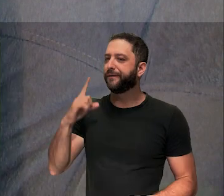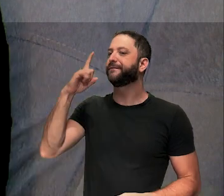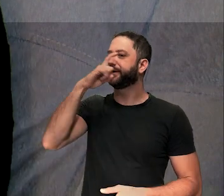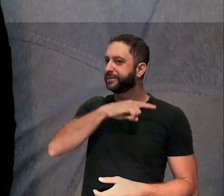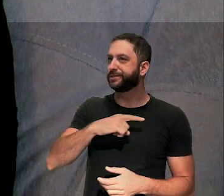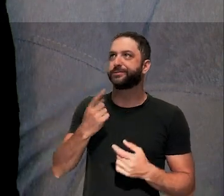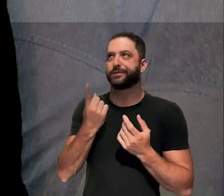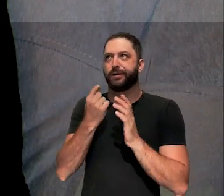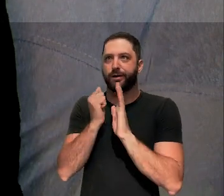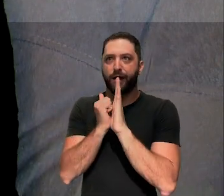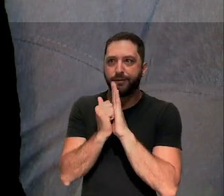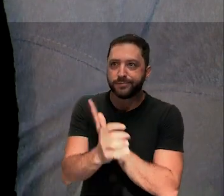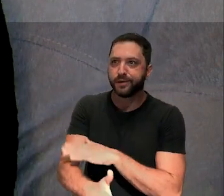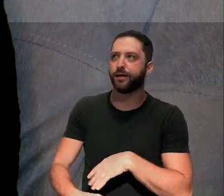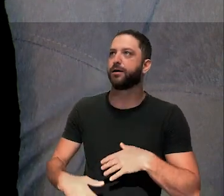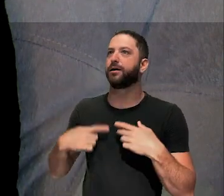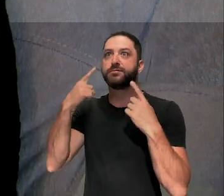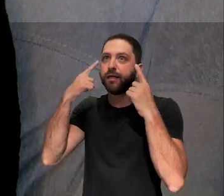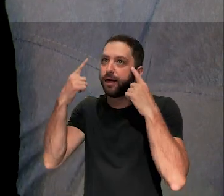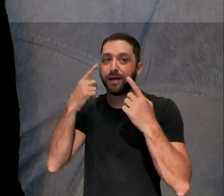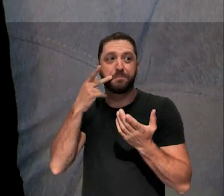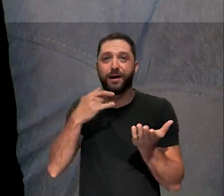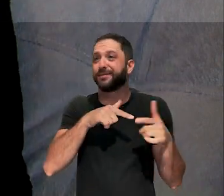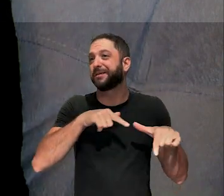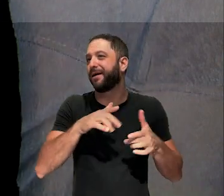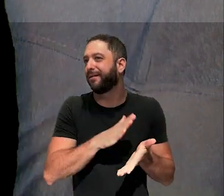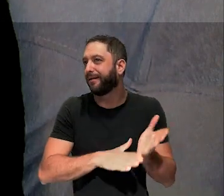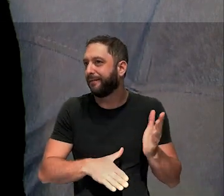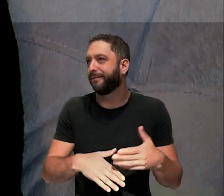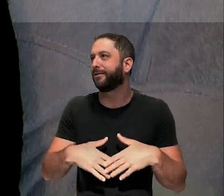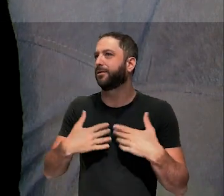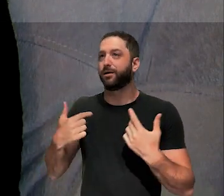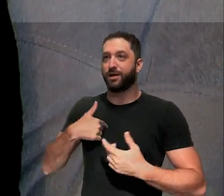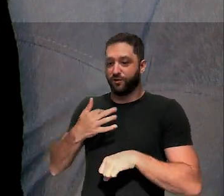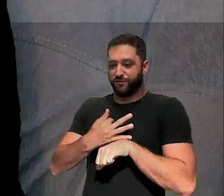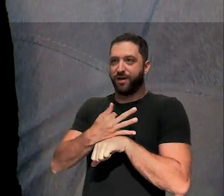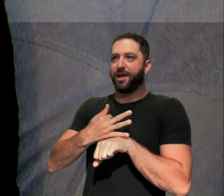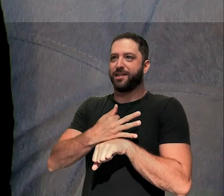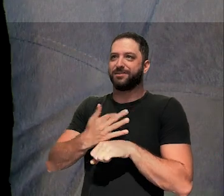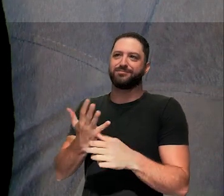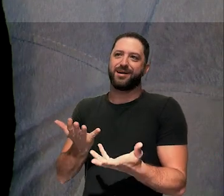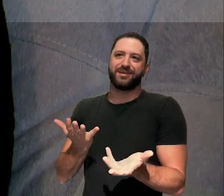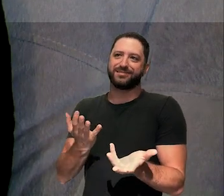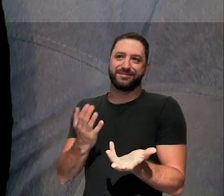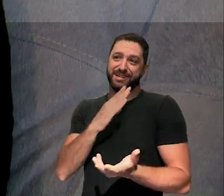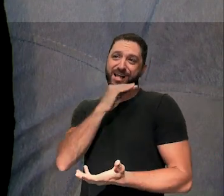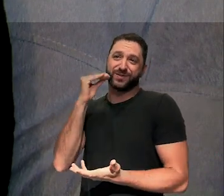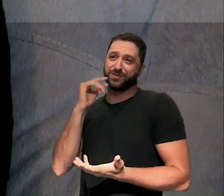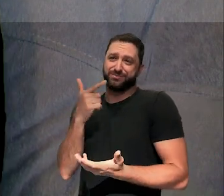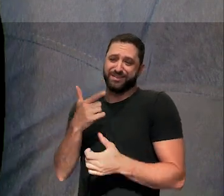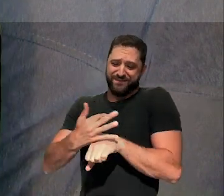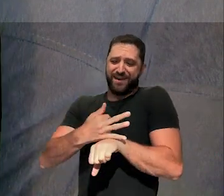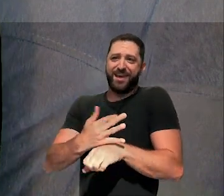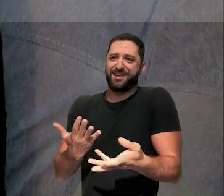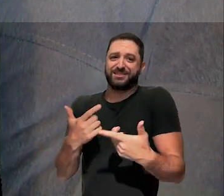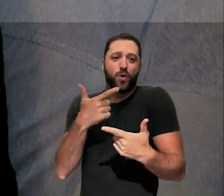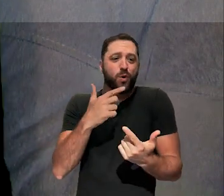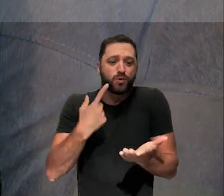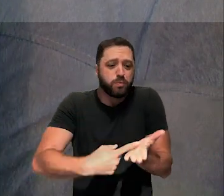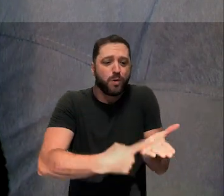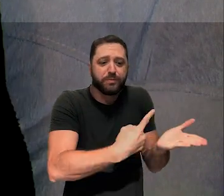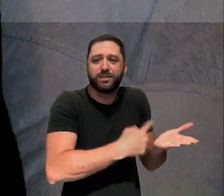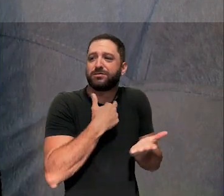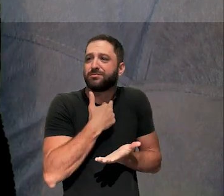haja criatividade, haja dinheiro, o pai não tá de férias, eu tô nesse período de férias, mas também